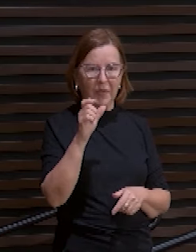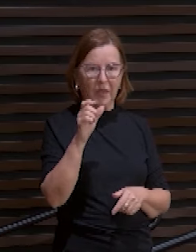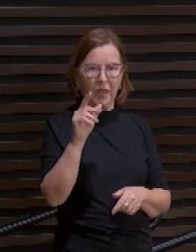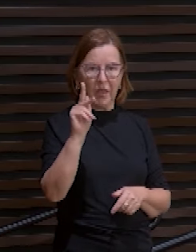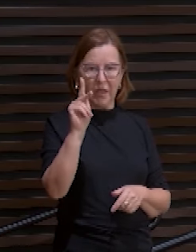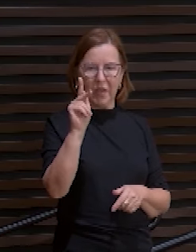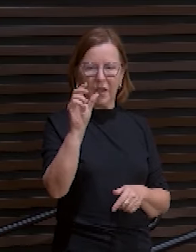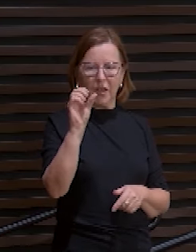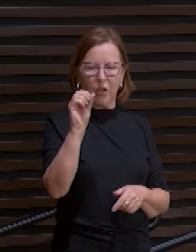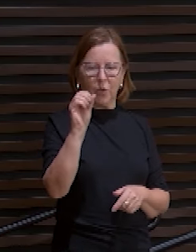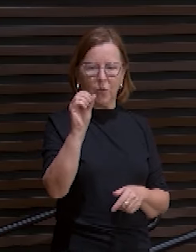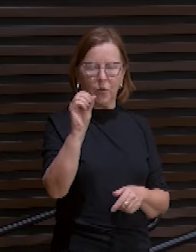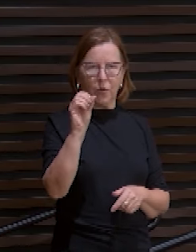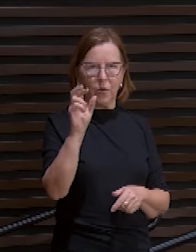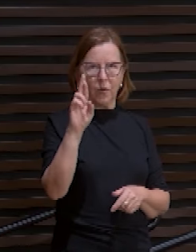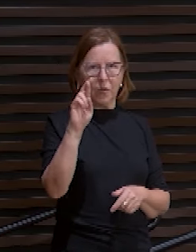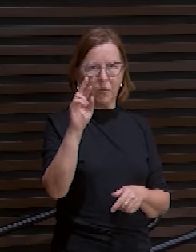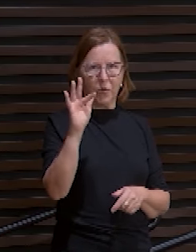palavra